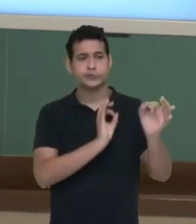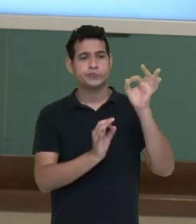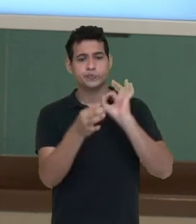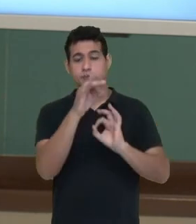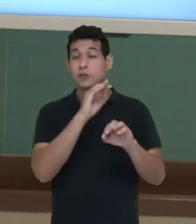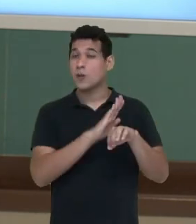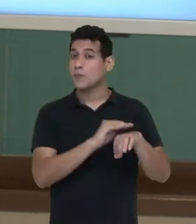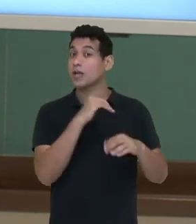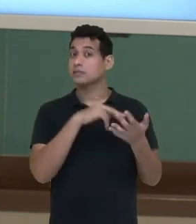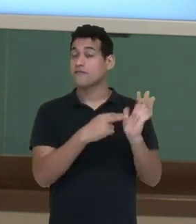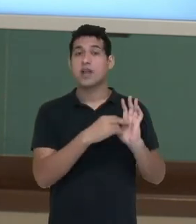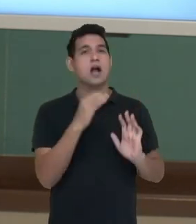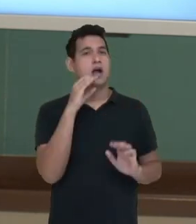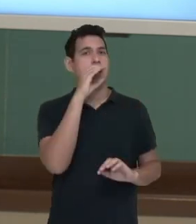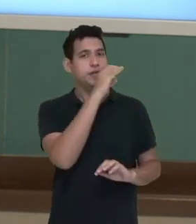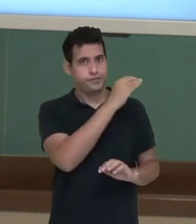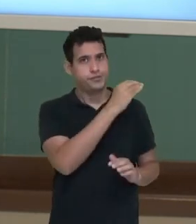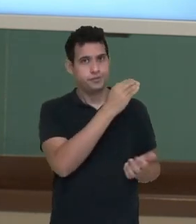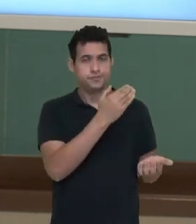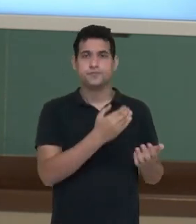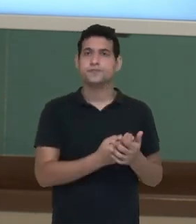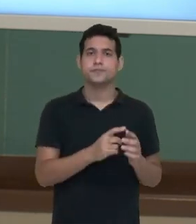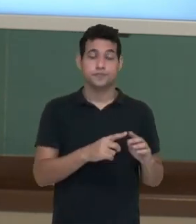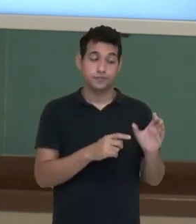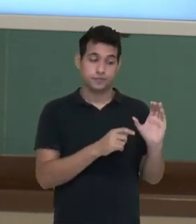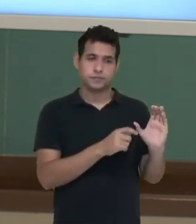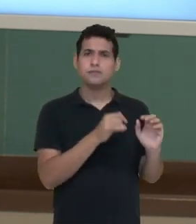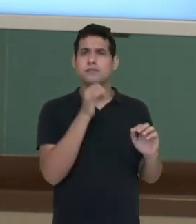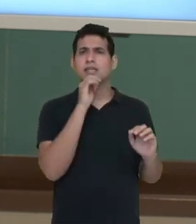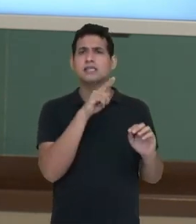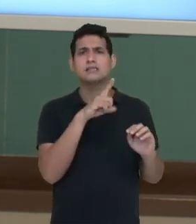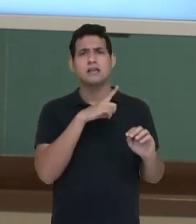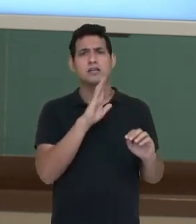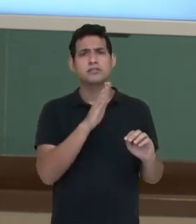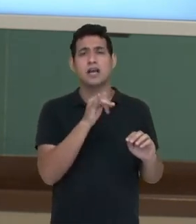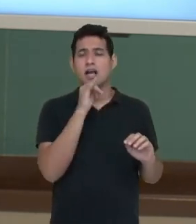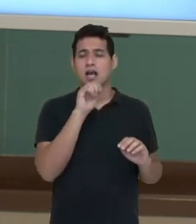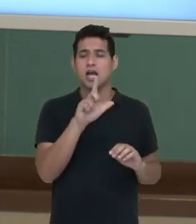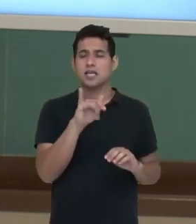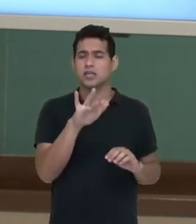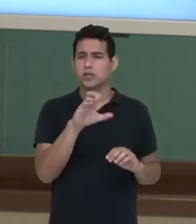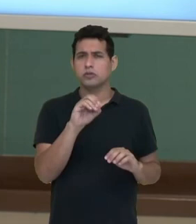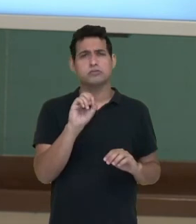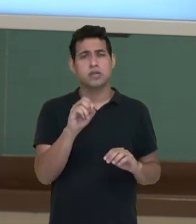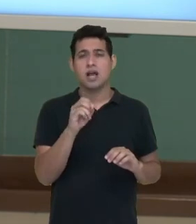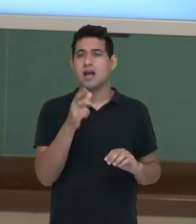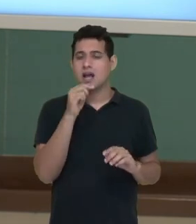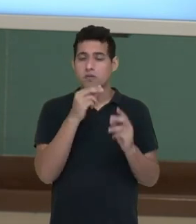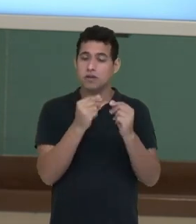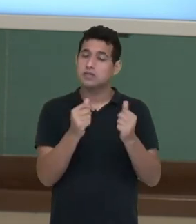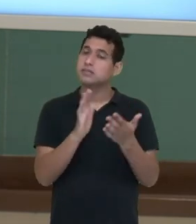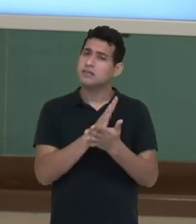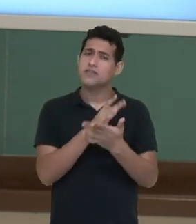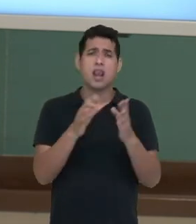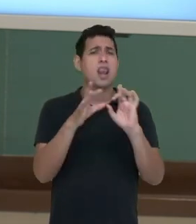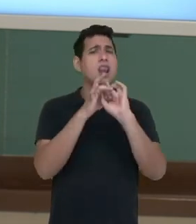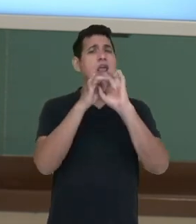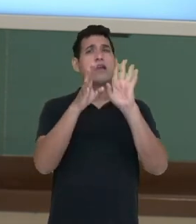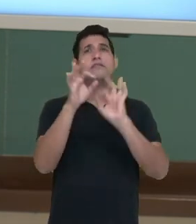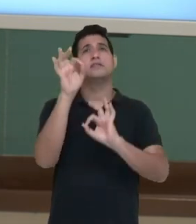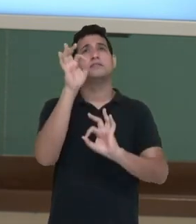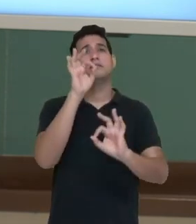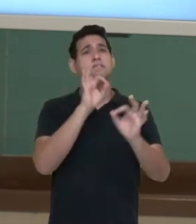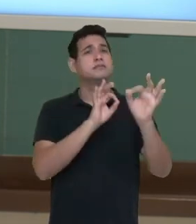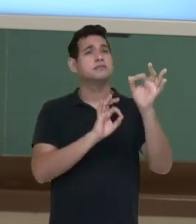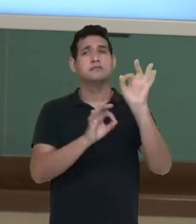temperatura desse corpo, tá? Então, quando está ali no seu estado líquido, por exemplo, as partículas estão mais livres, a